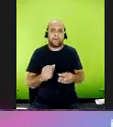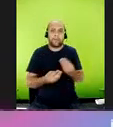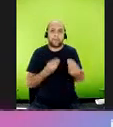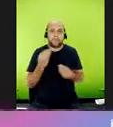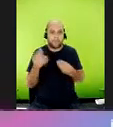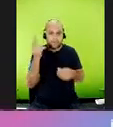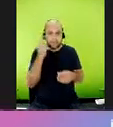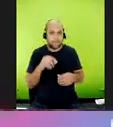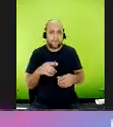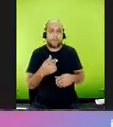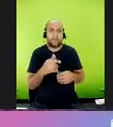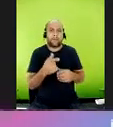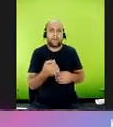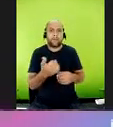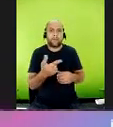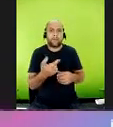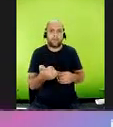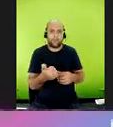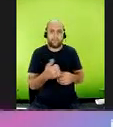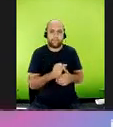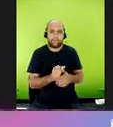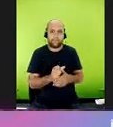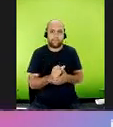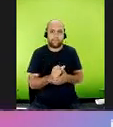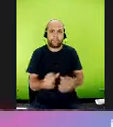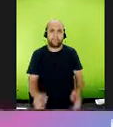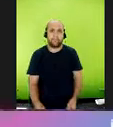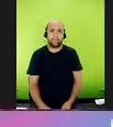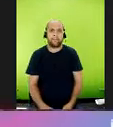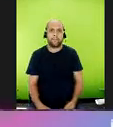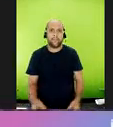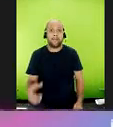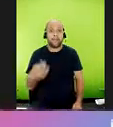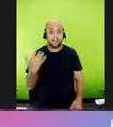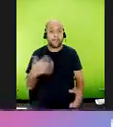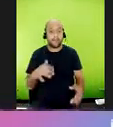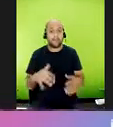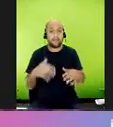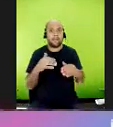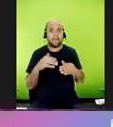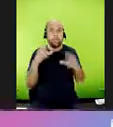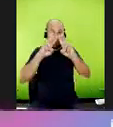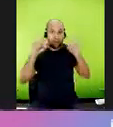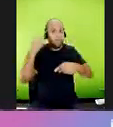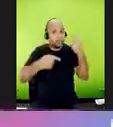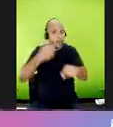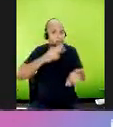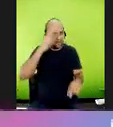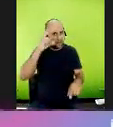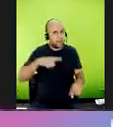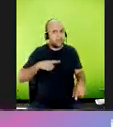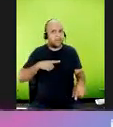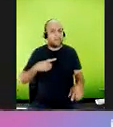ao longo de 2021 é isso que a gente tá nesse momento agora tá bem o assunto assim bem bem atualizado ficou bem feliz de